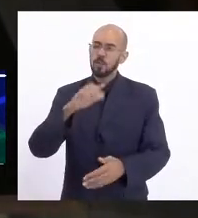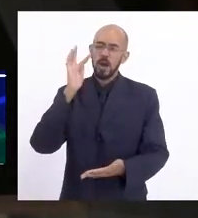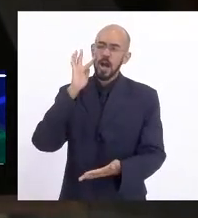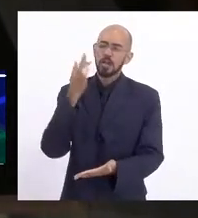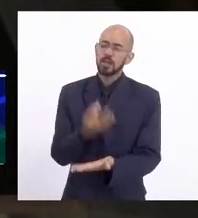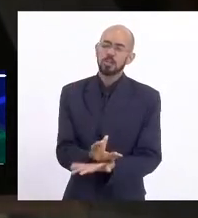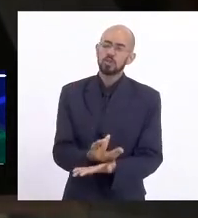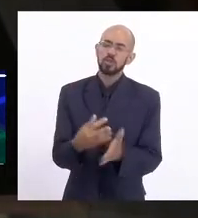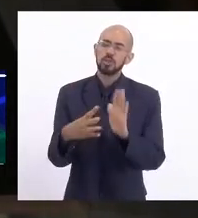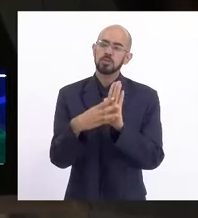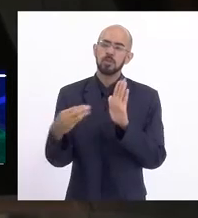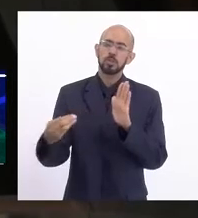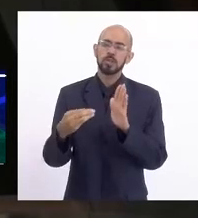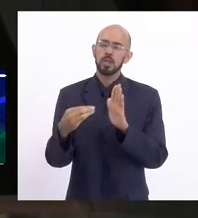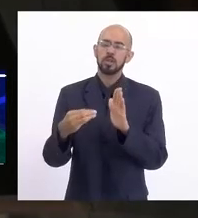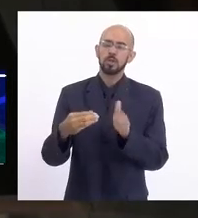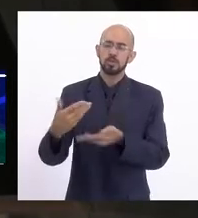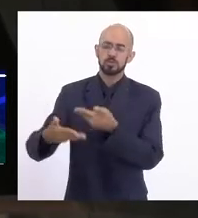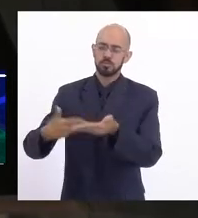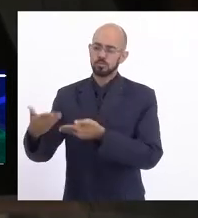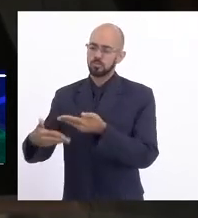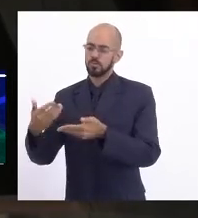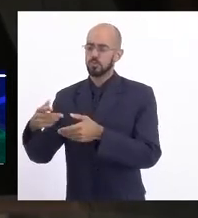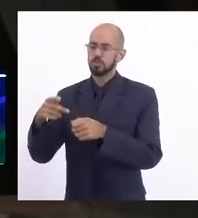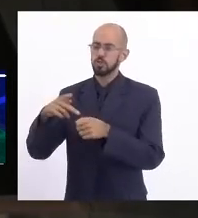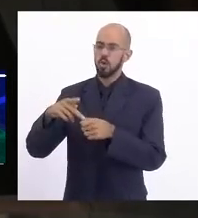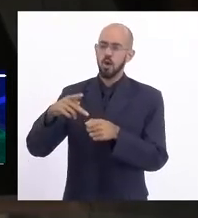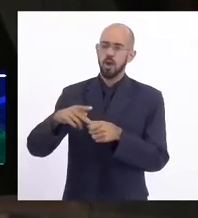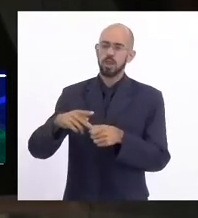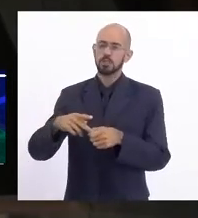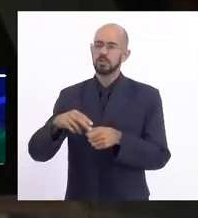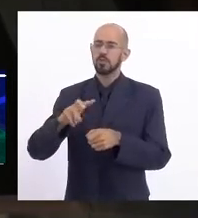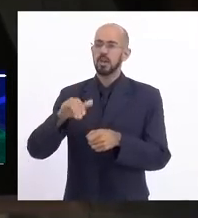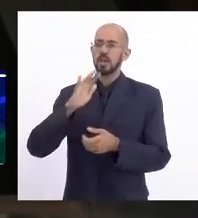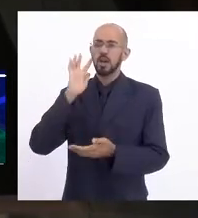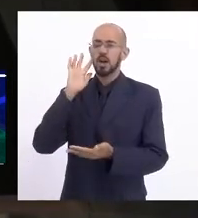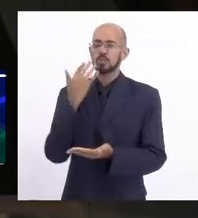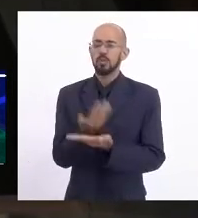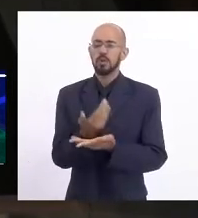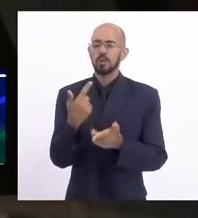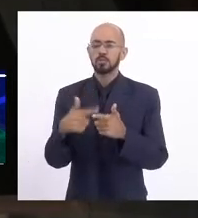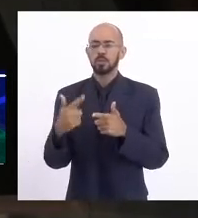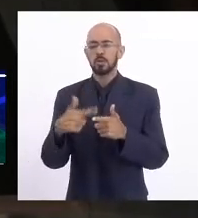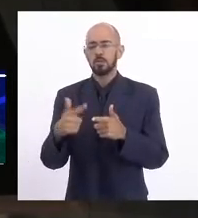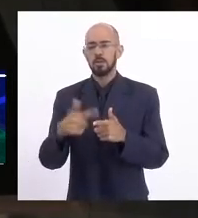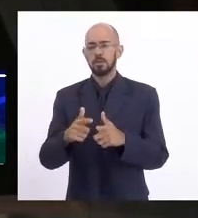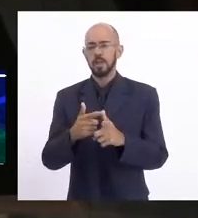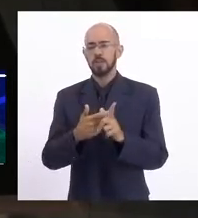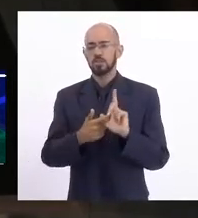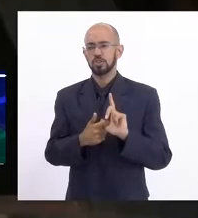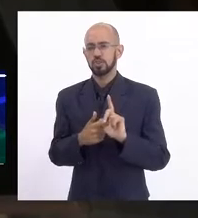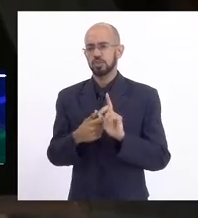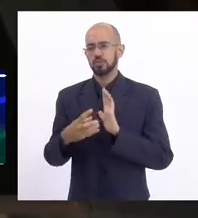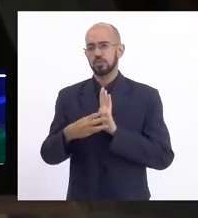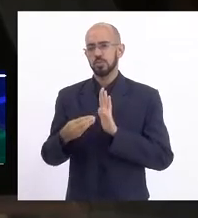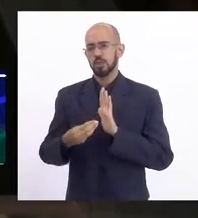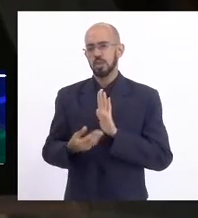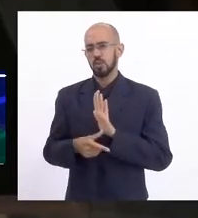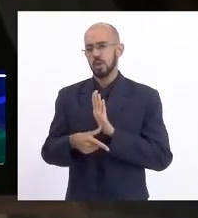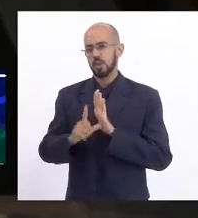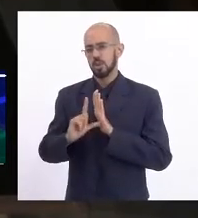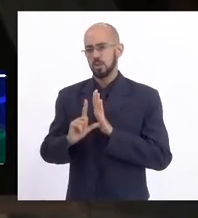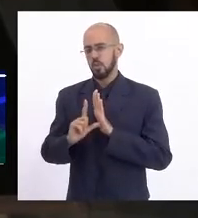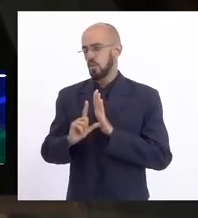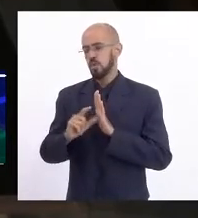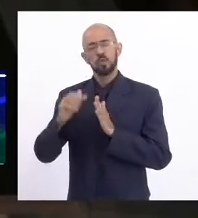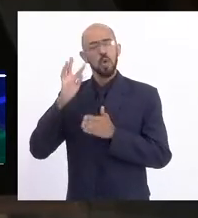antecipação de royalties seja uma solução para resolver os problemas das dívidas contraídas com o modelo anterior de antecipação de royalties. Não